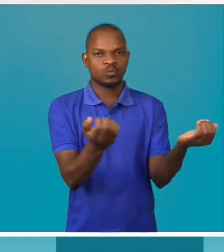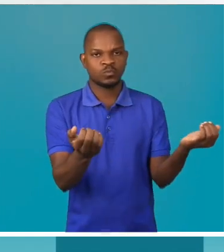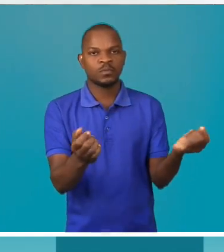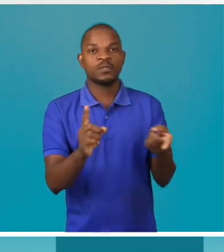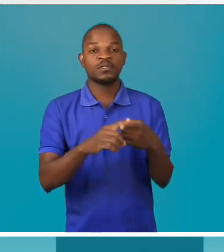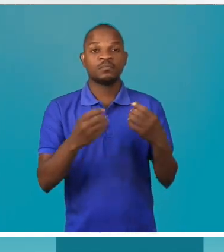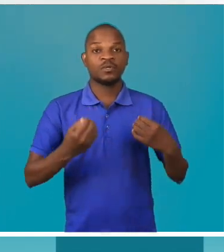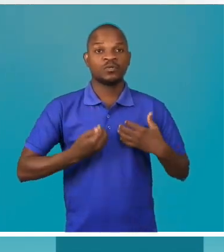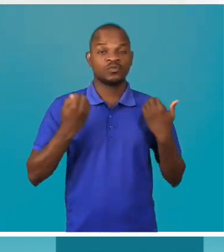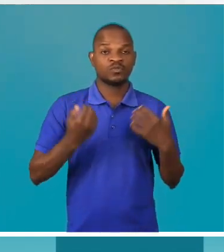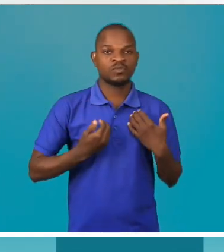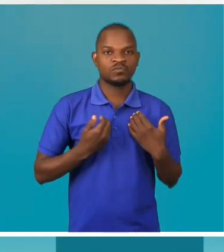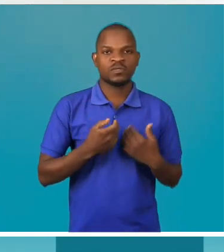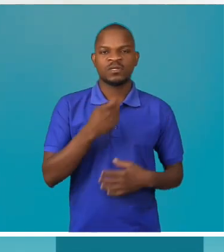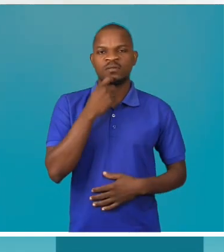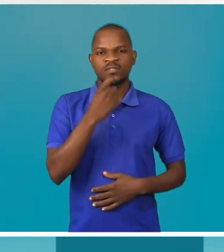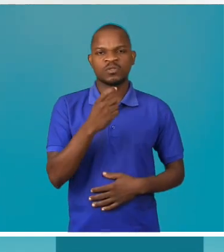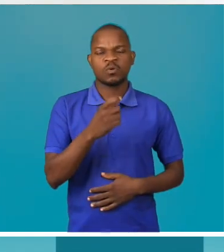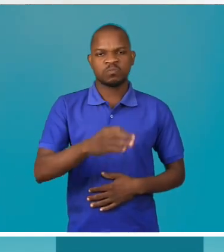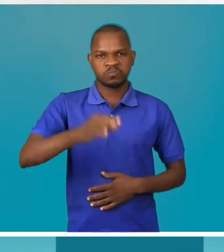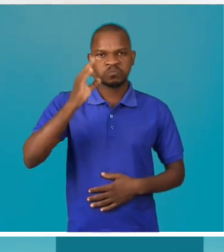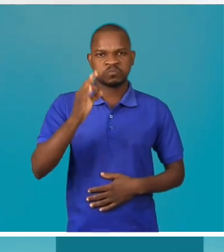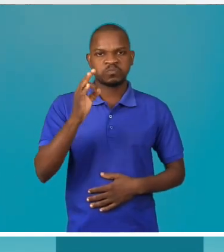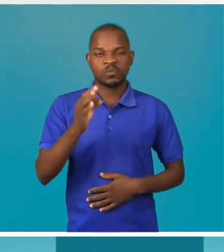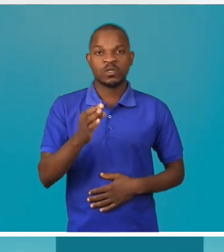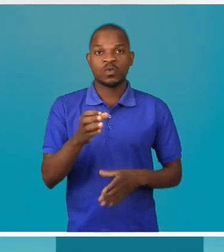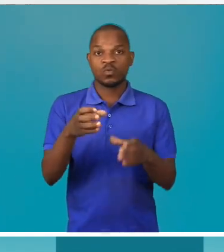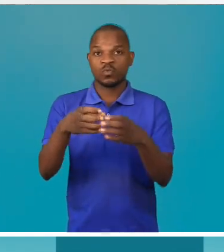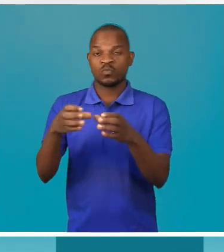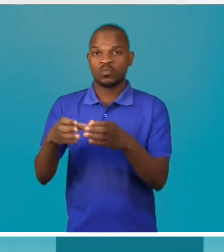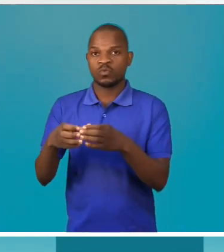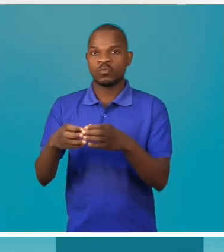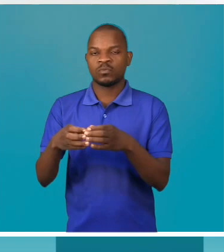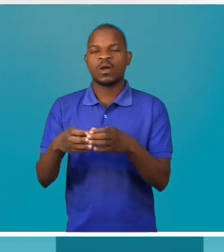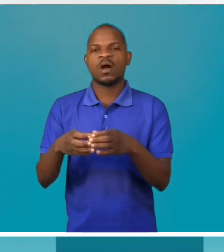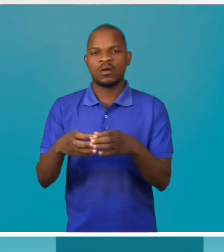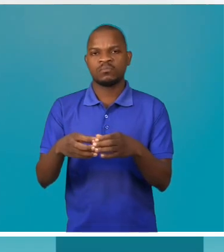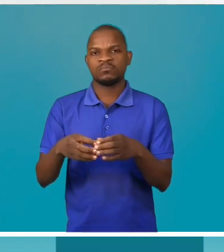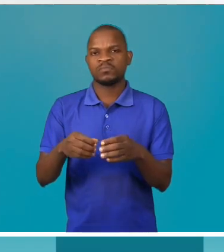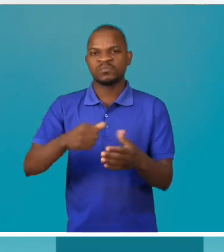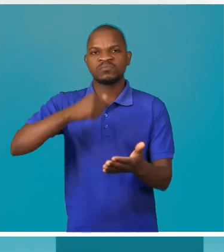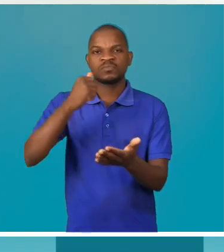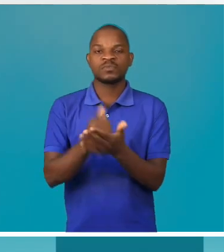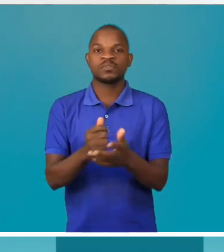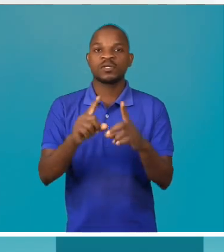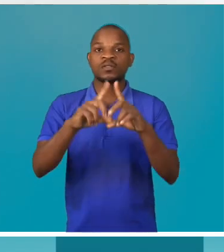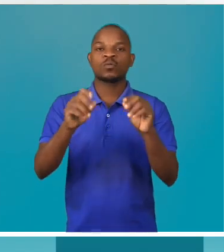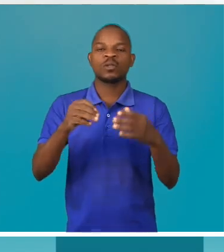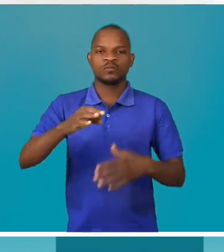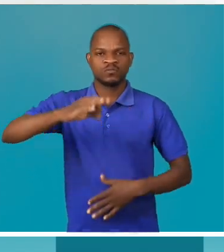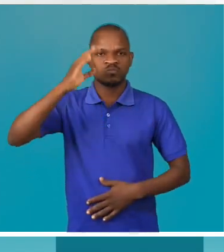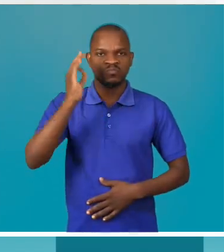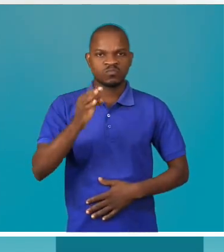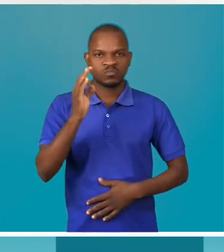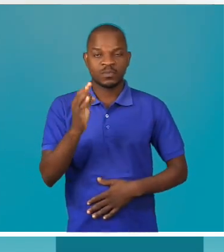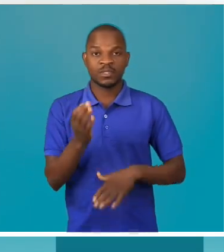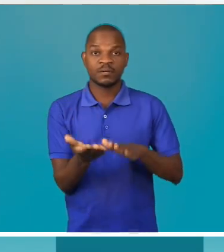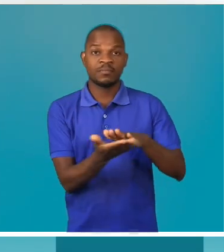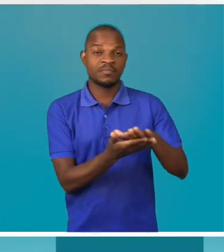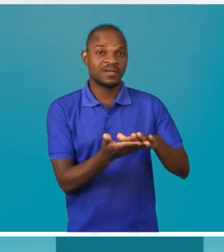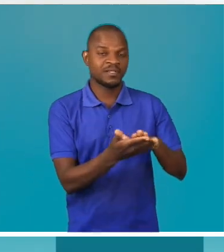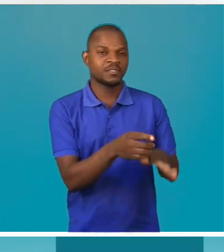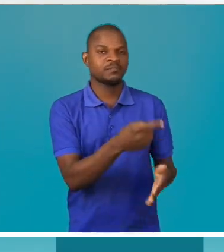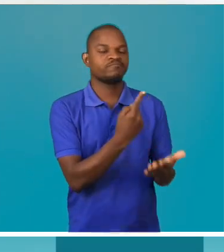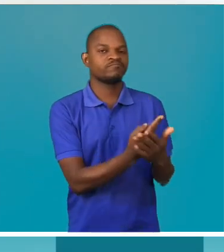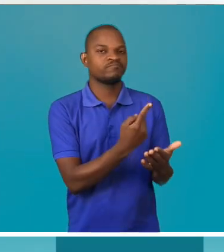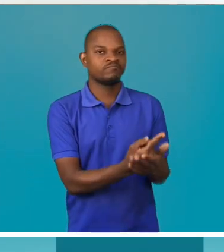Bulls, sublinha que a qualidade dos jogadores da equipa sênior é determinada pela qualidade da base,